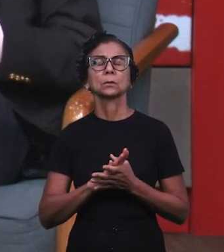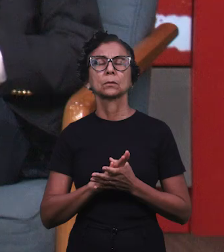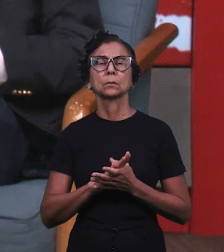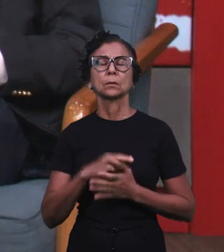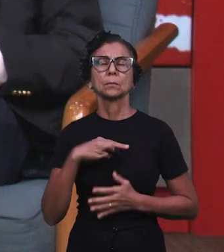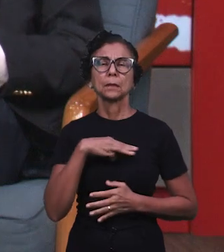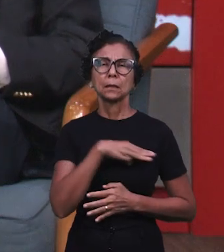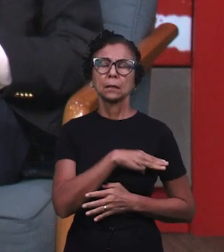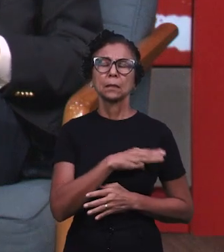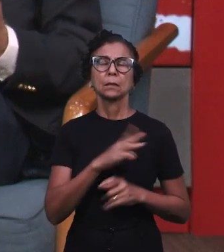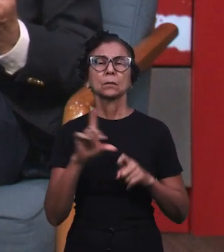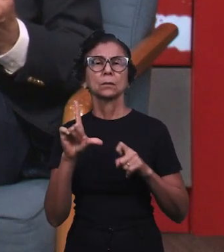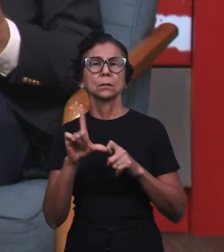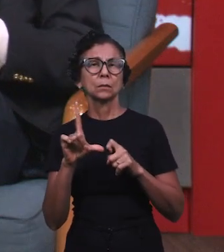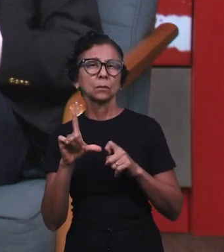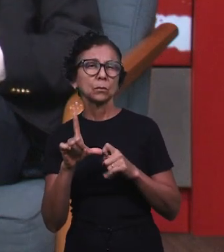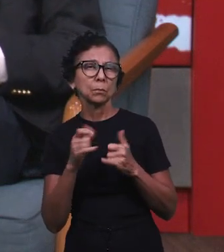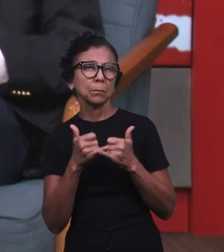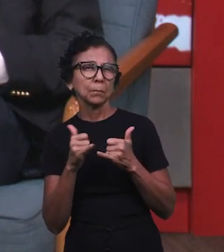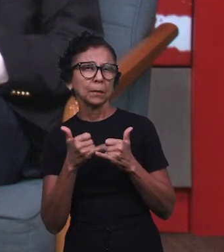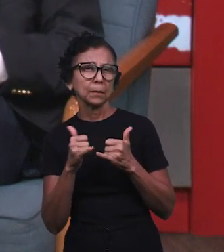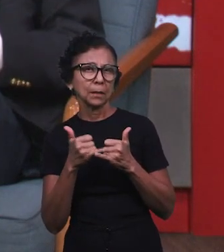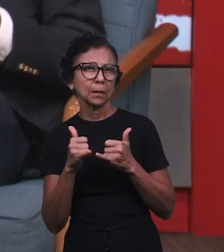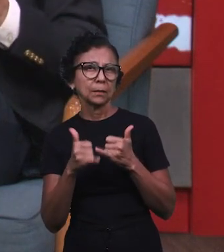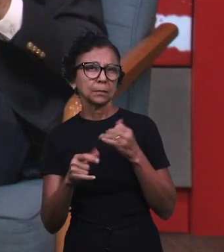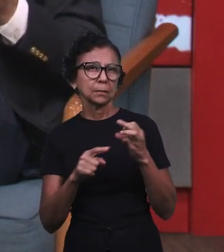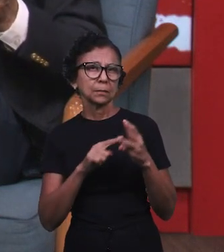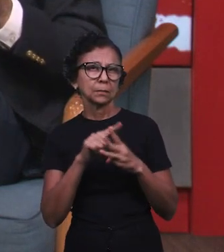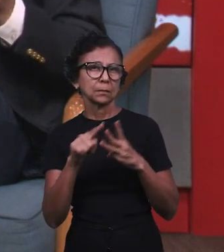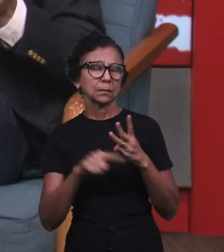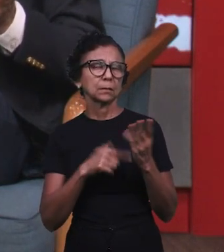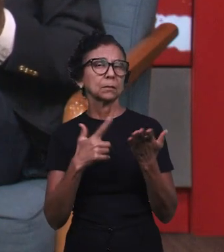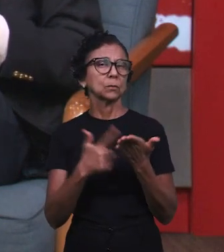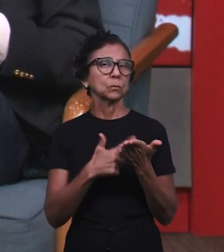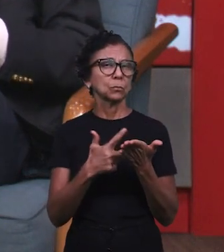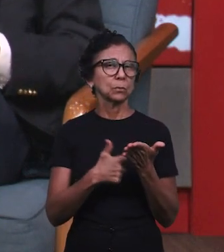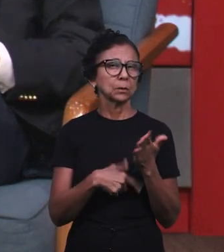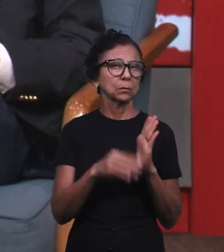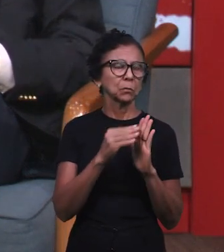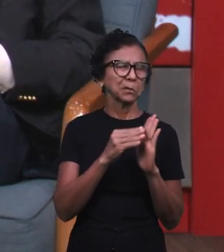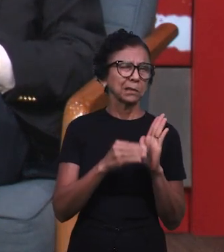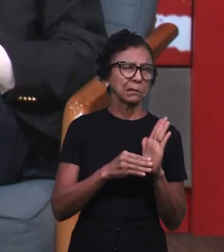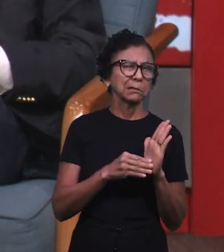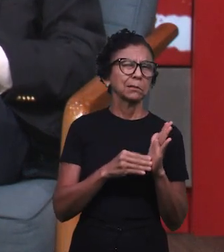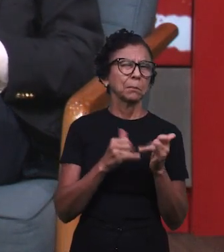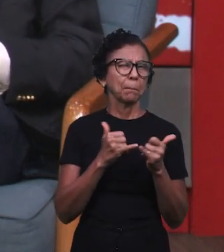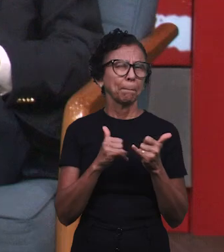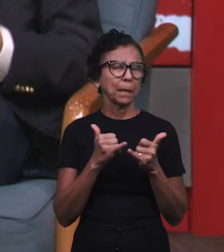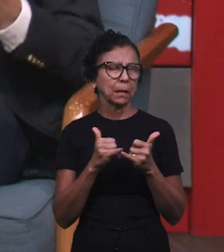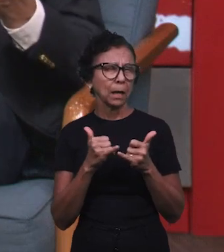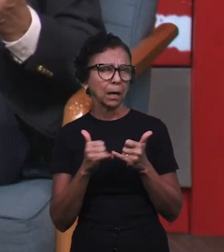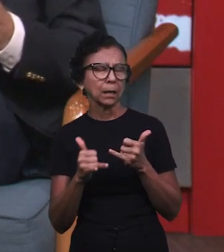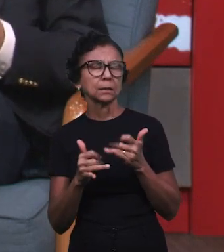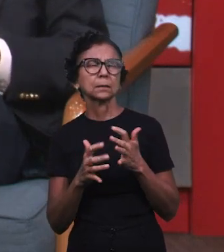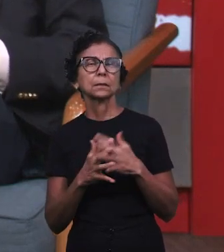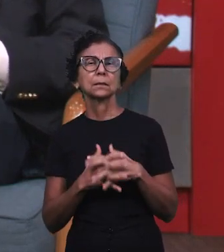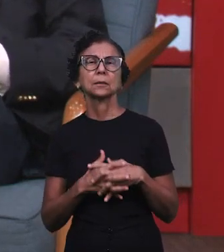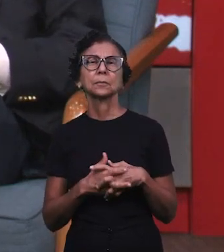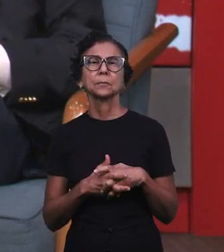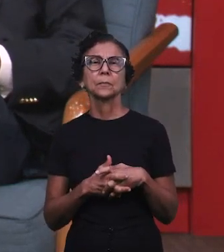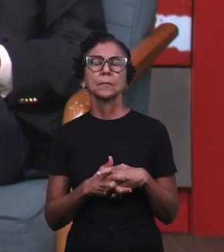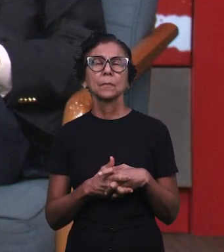Mateus, Marcos e Lucas são parecidos, um conteúdo um pouco parecido, por isso são